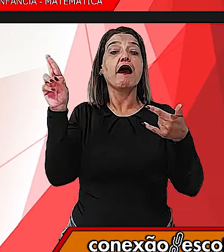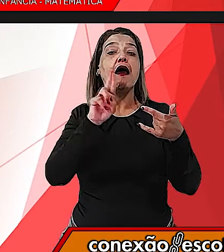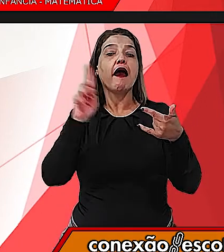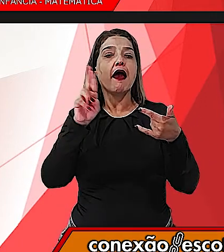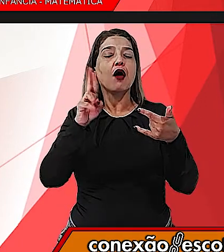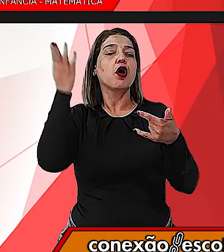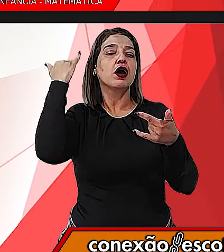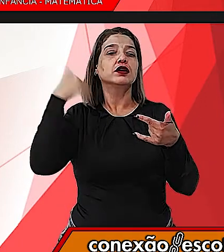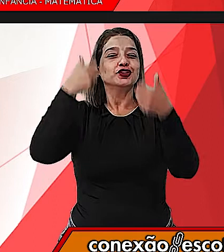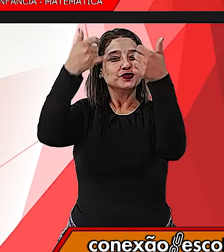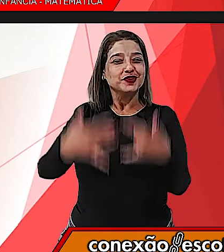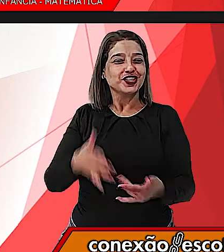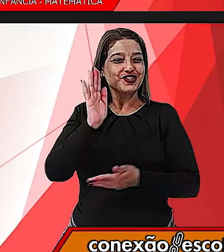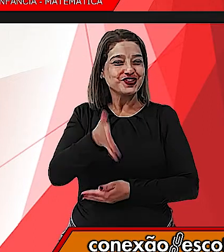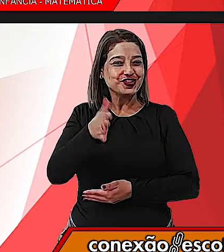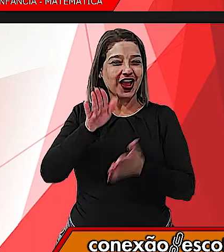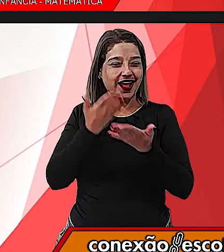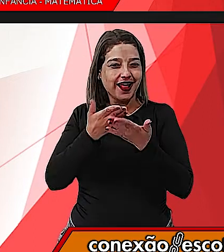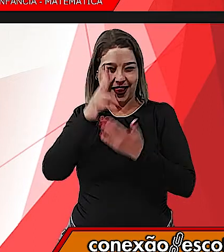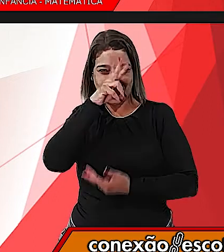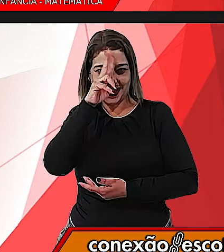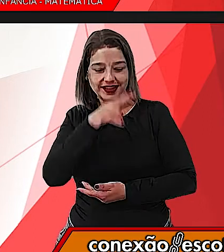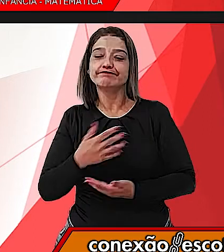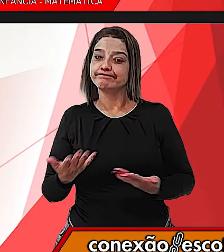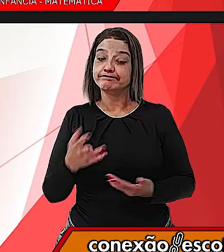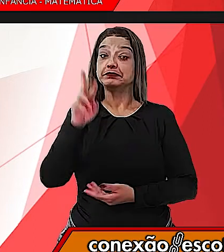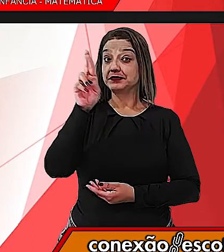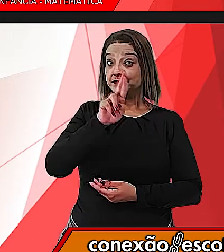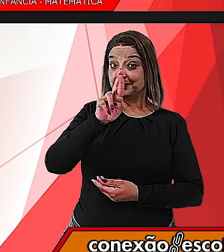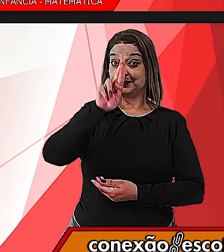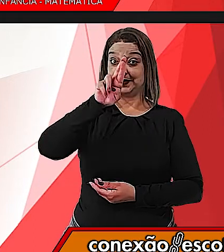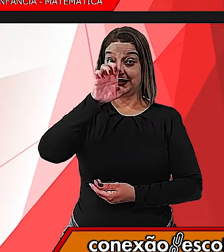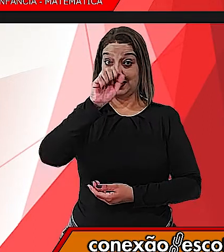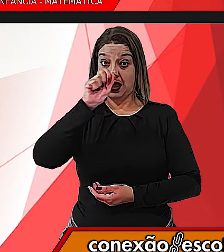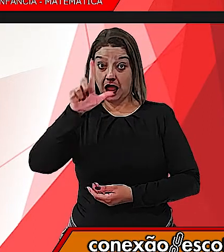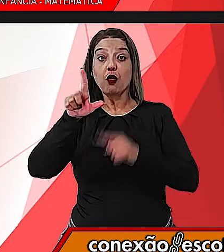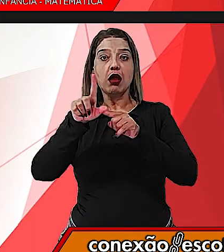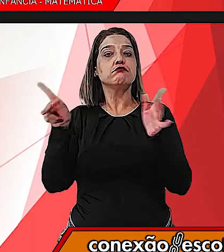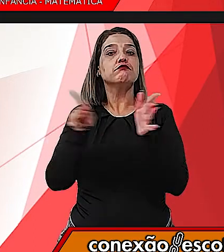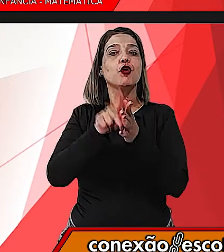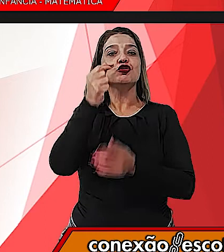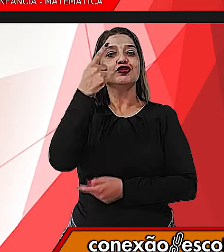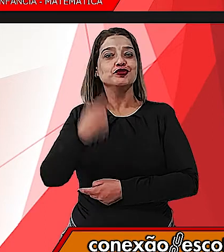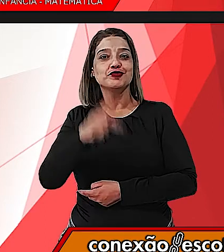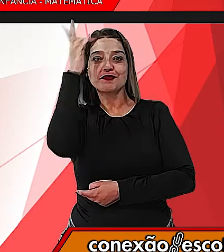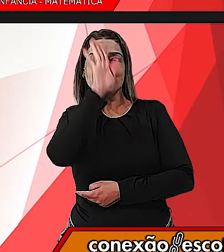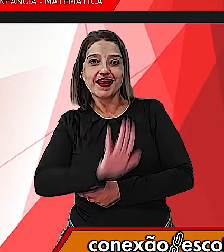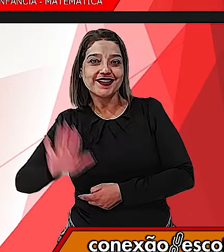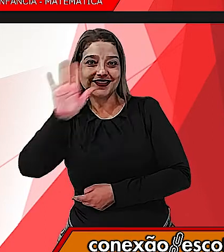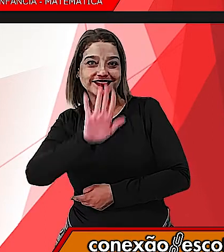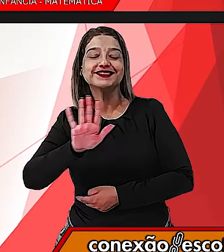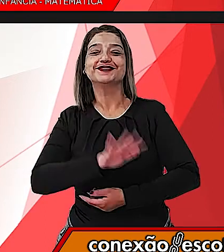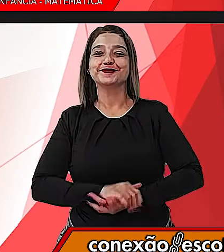nas aulas passadas? Então, o real é nosso sistema monetário brasileiro.